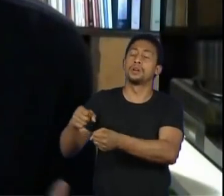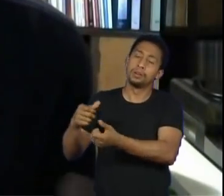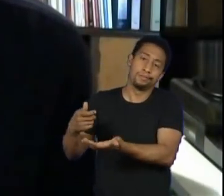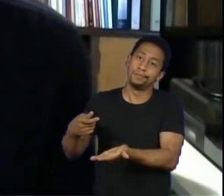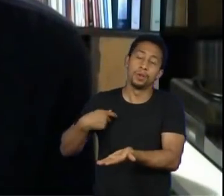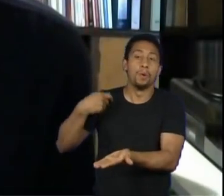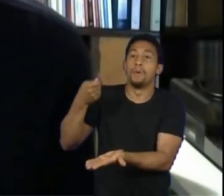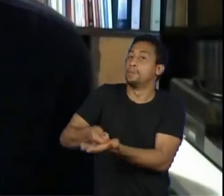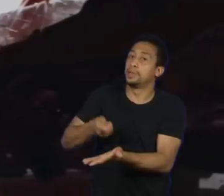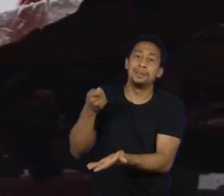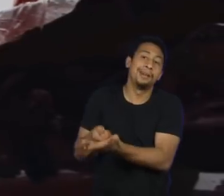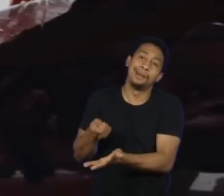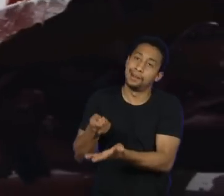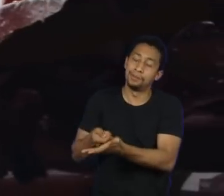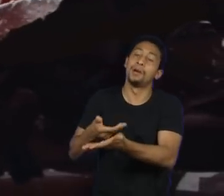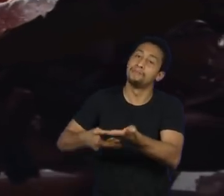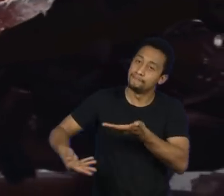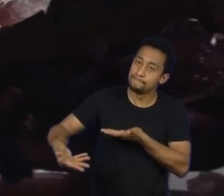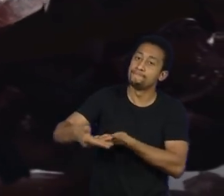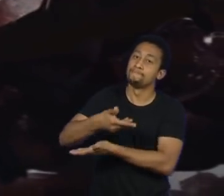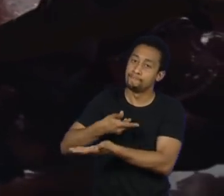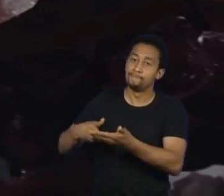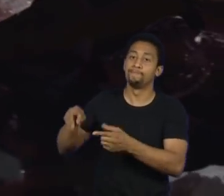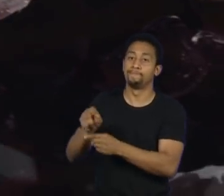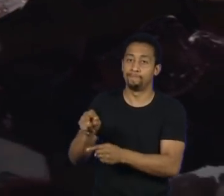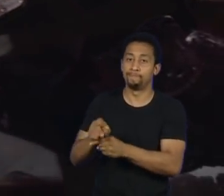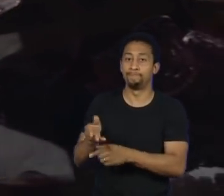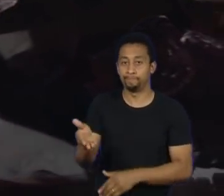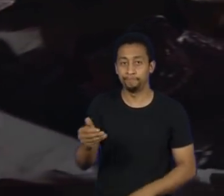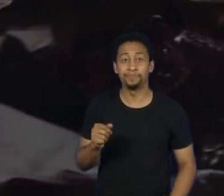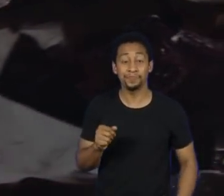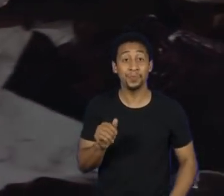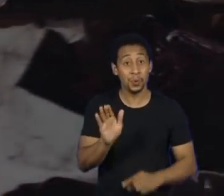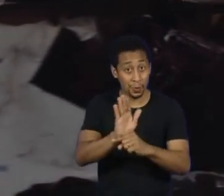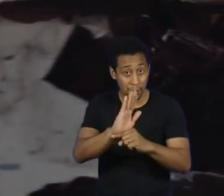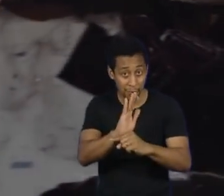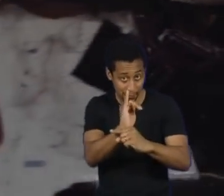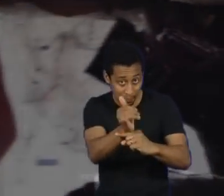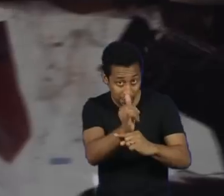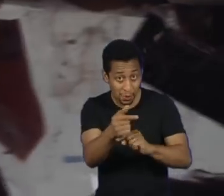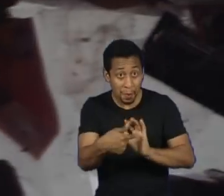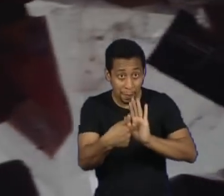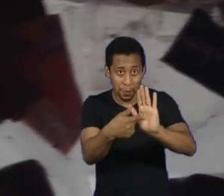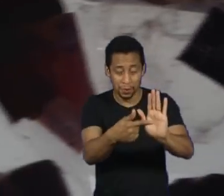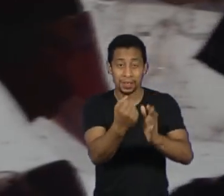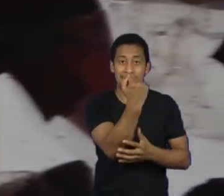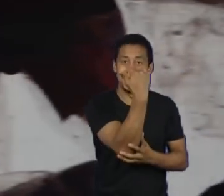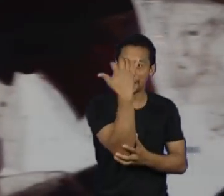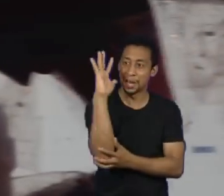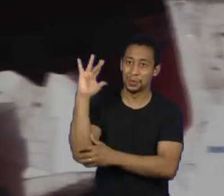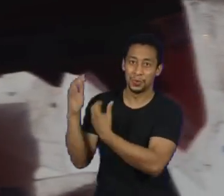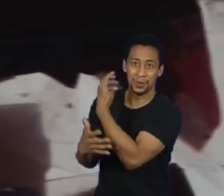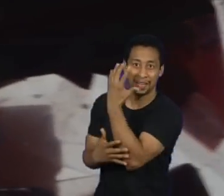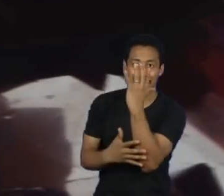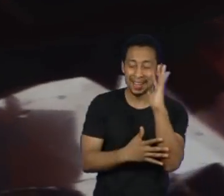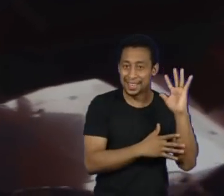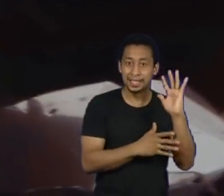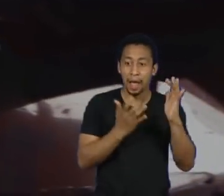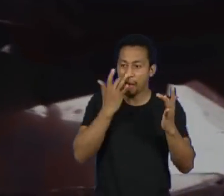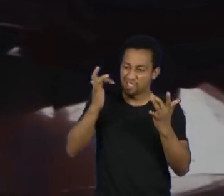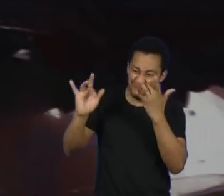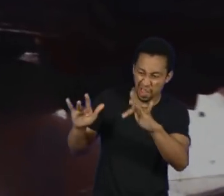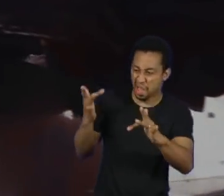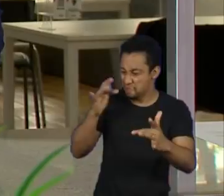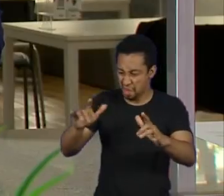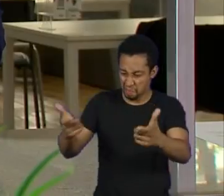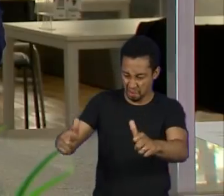a trabalhar em conjunto. O filme mostra que na natureza nada se perde, tudo é